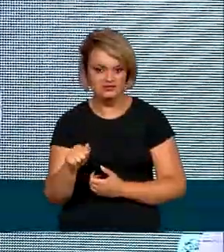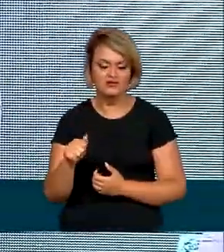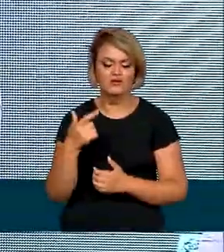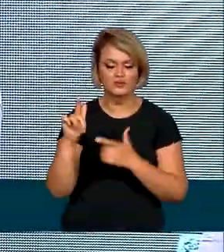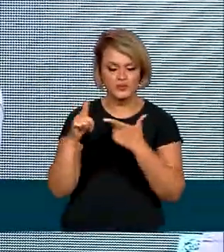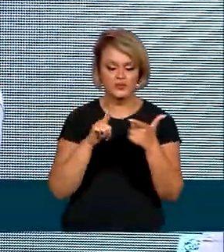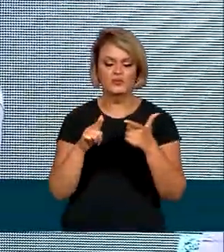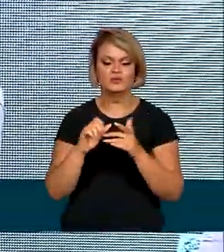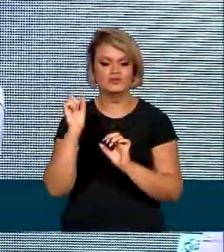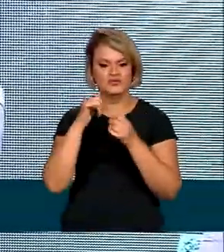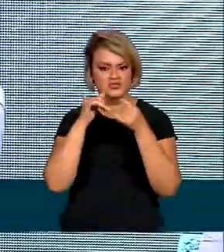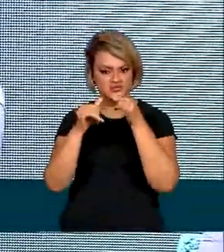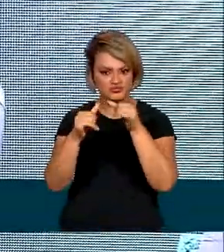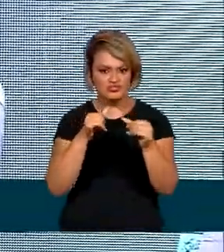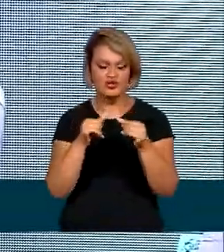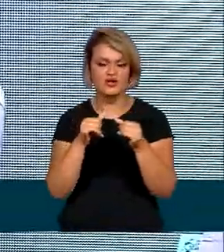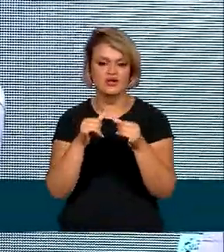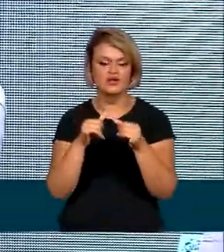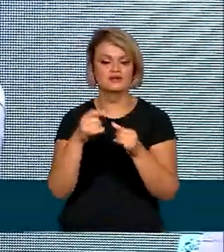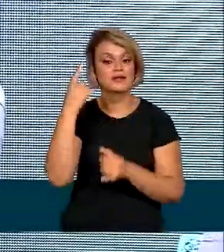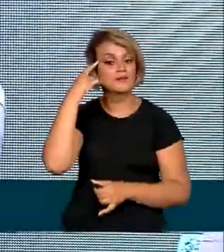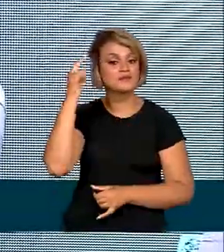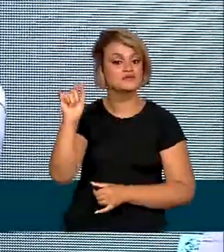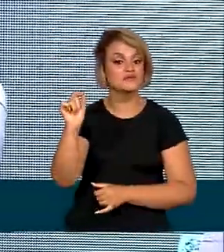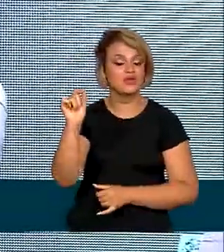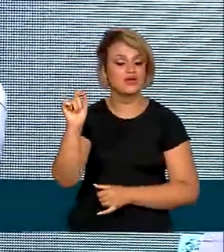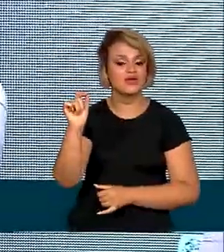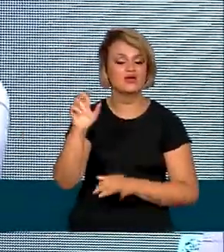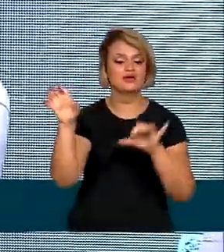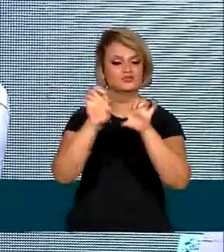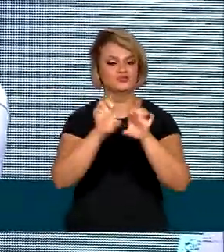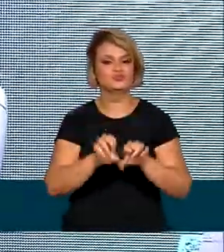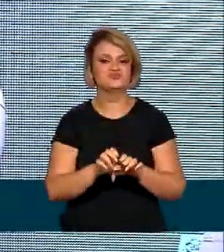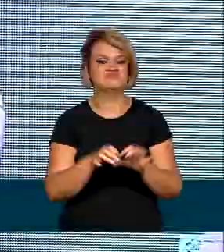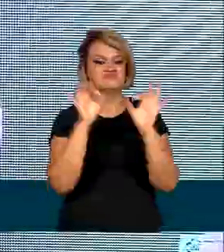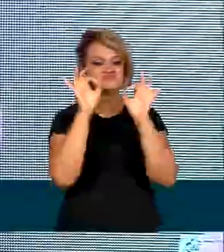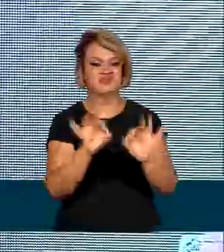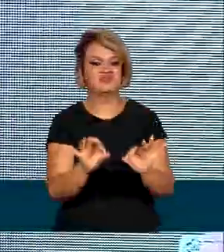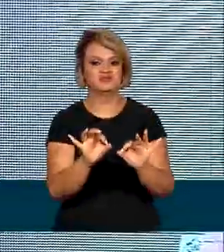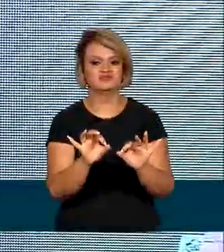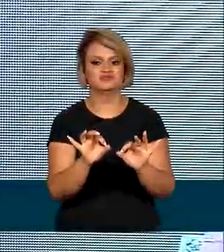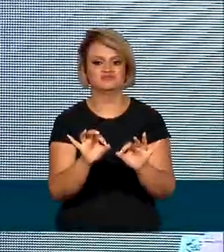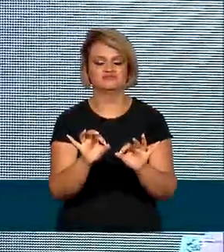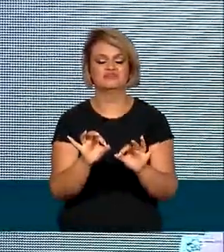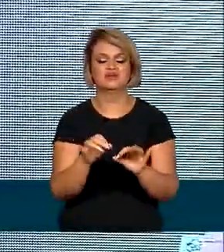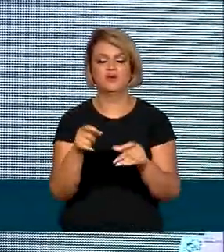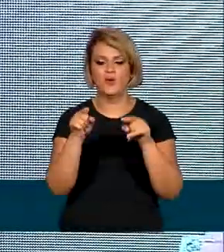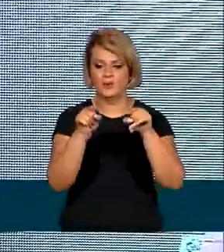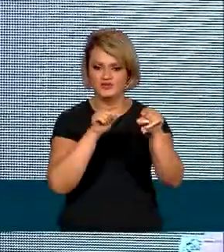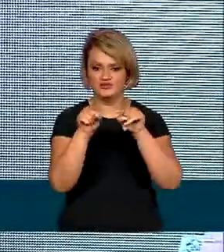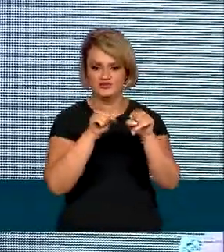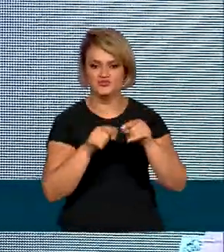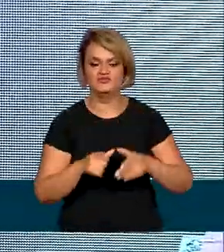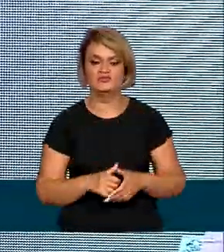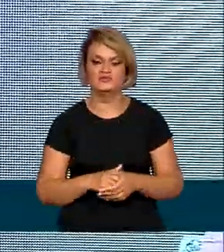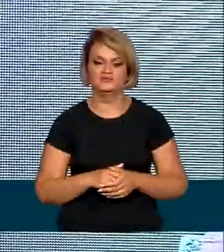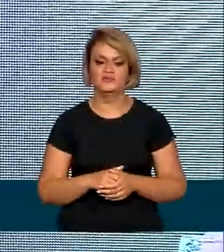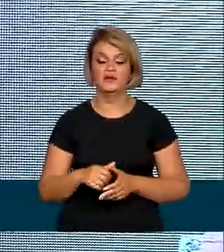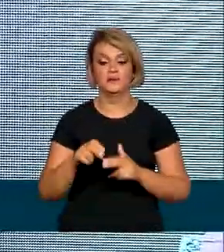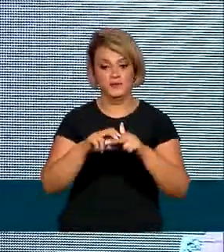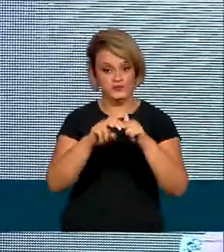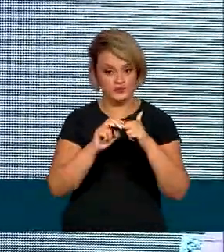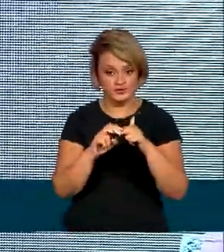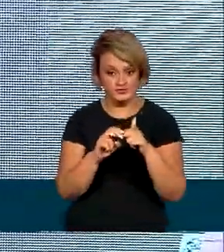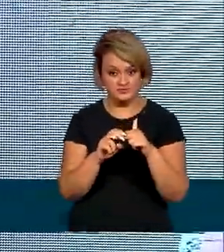de energia sem ter uma infraestrutura adequada com preço competitivo e